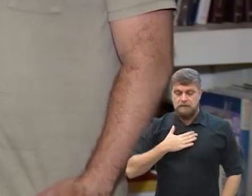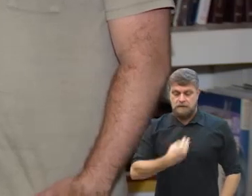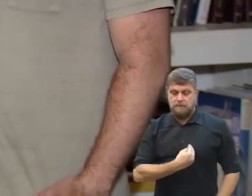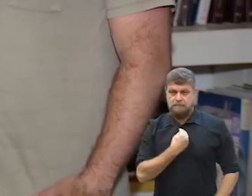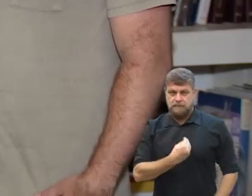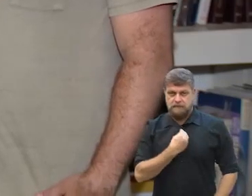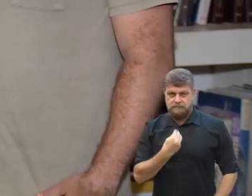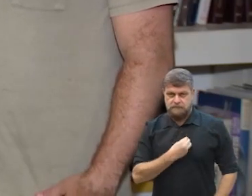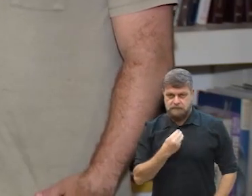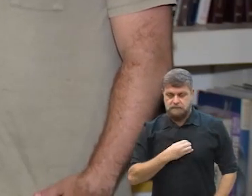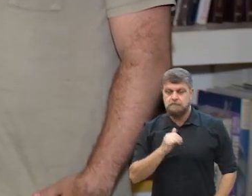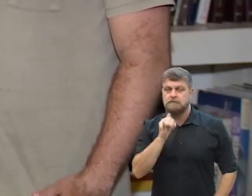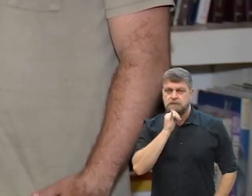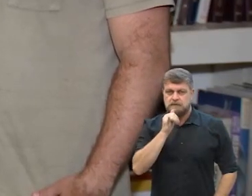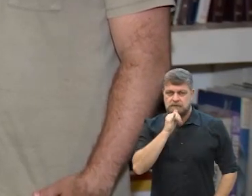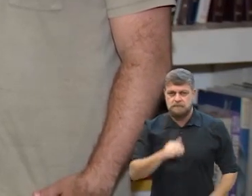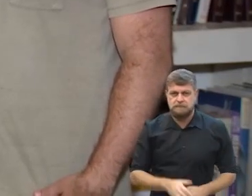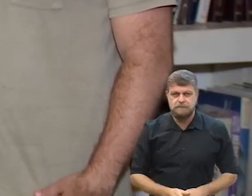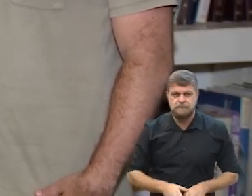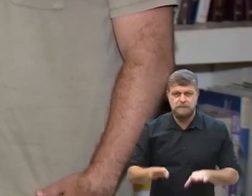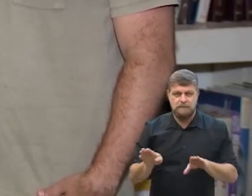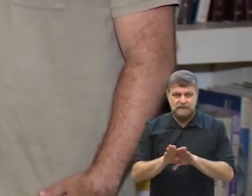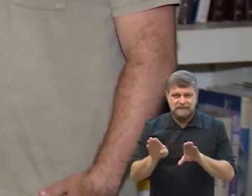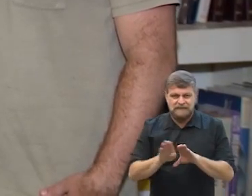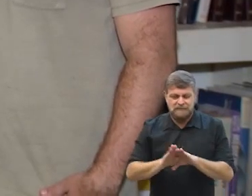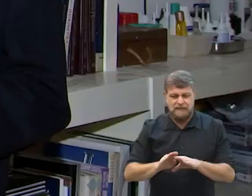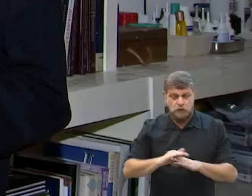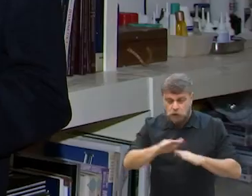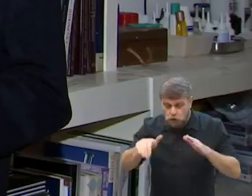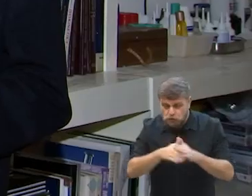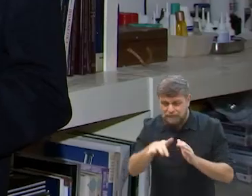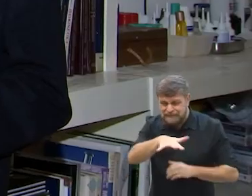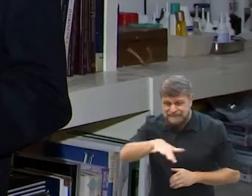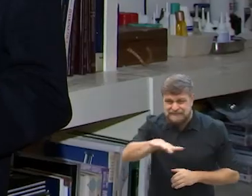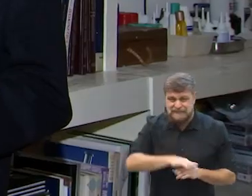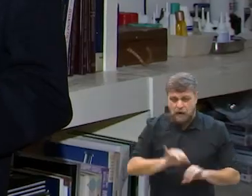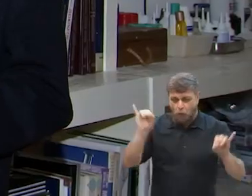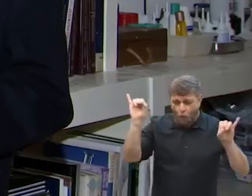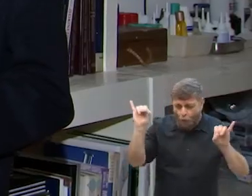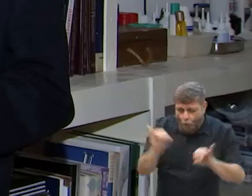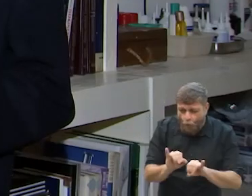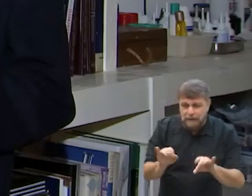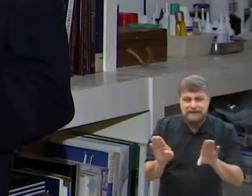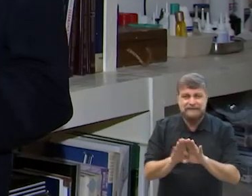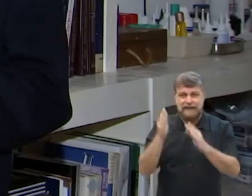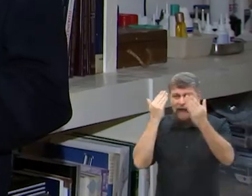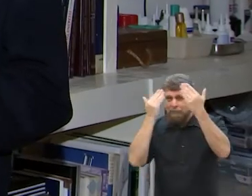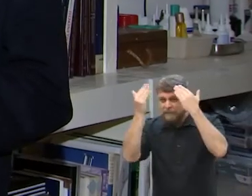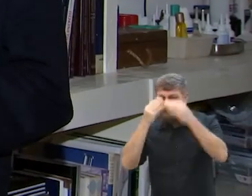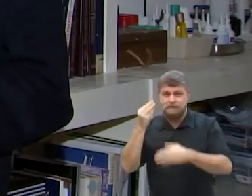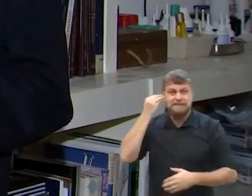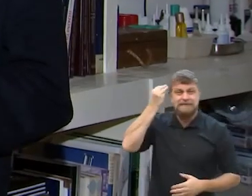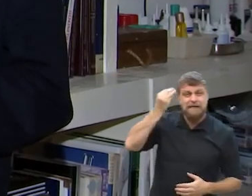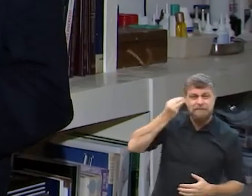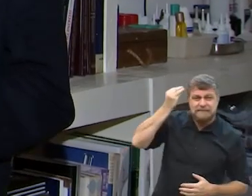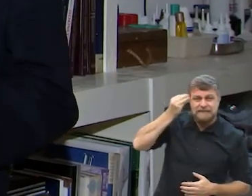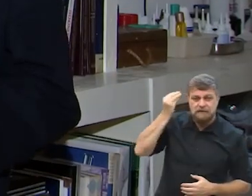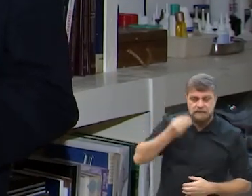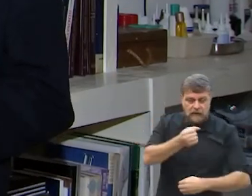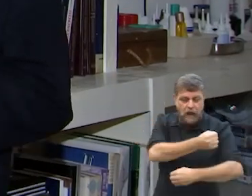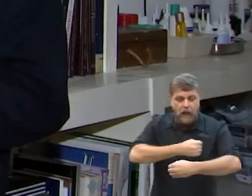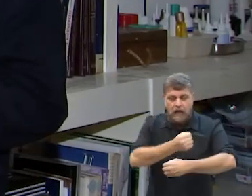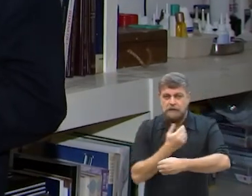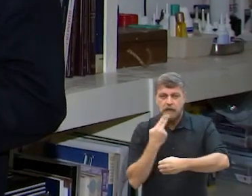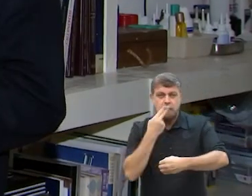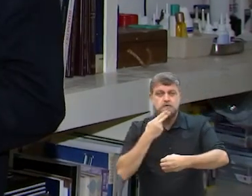exemplo. E ela, em endocrinologia, obesidade, magreza, em psicologia, em psiquiatria, na